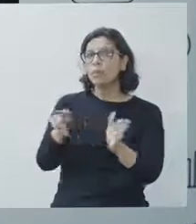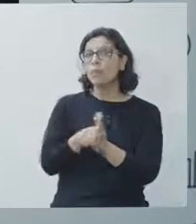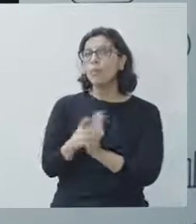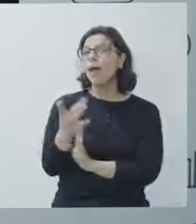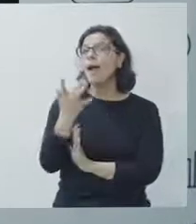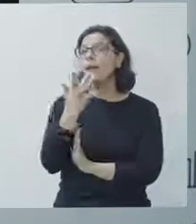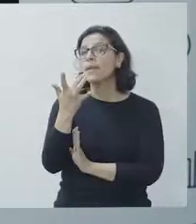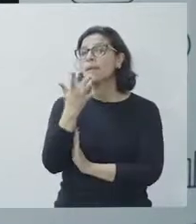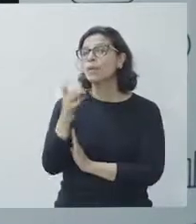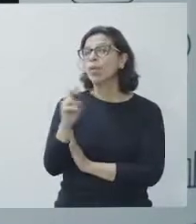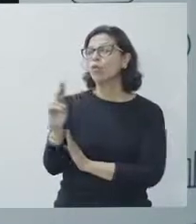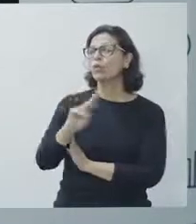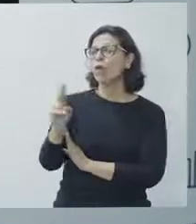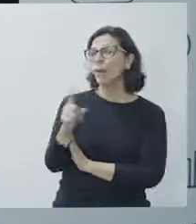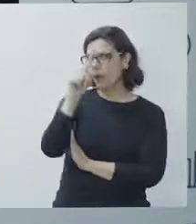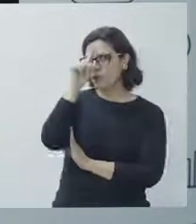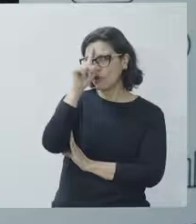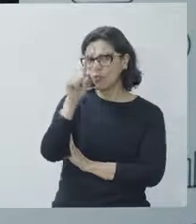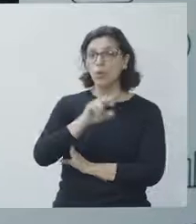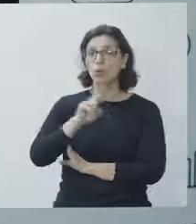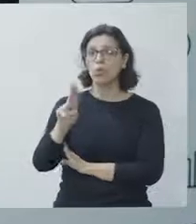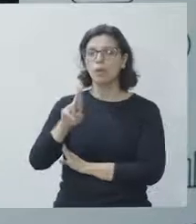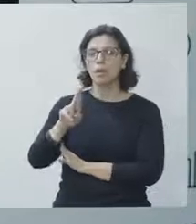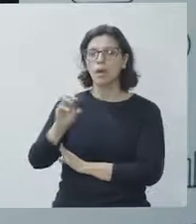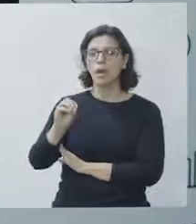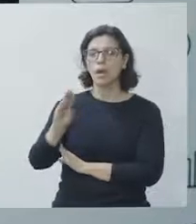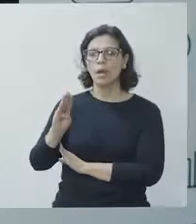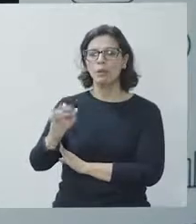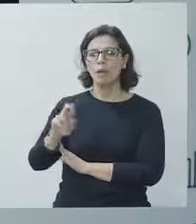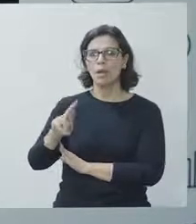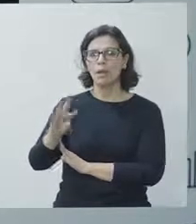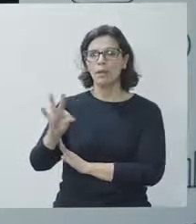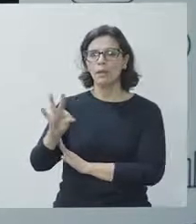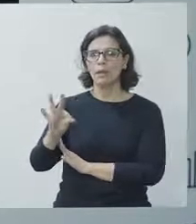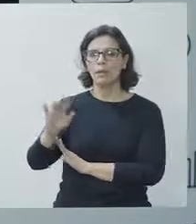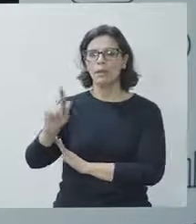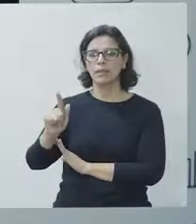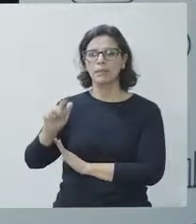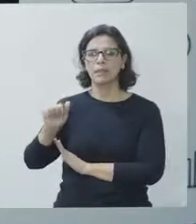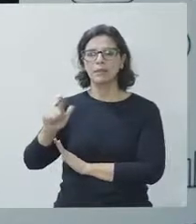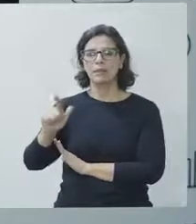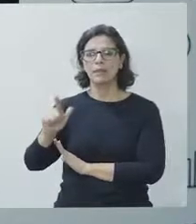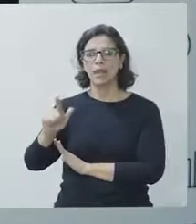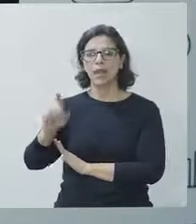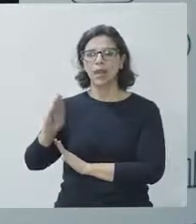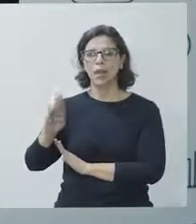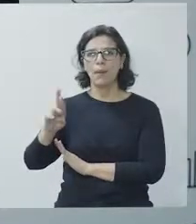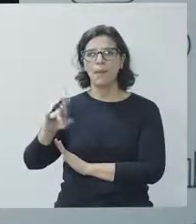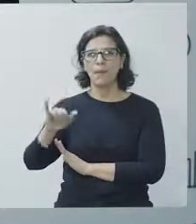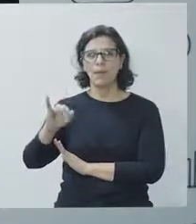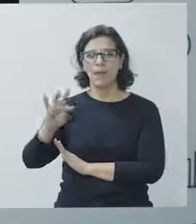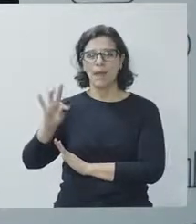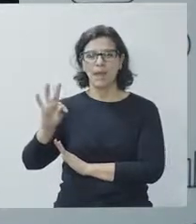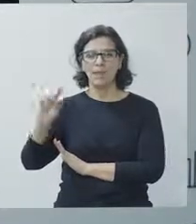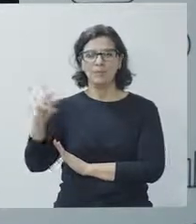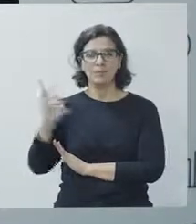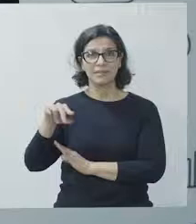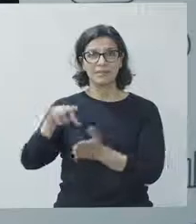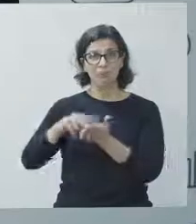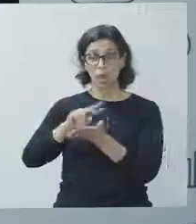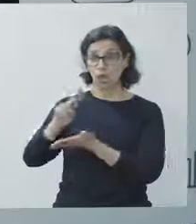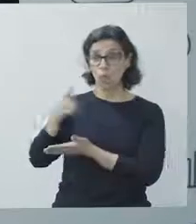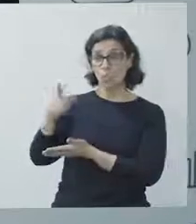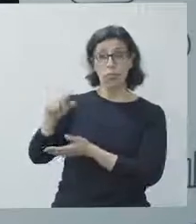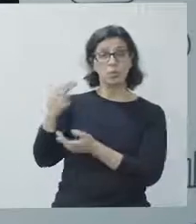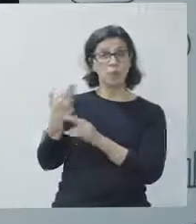pseudônimo. O que é o pseudônimo? Ela inventou ali um outro nome para assinar as obras. Pra, então a pessoa pega, lê outro